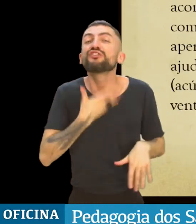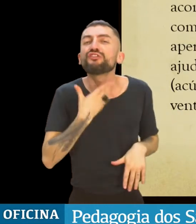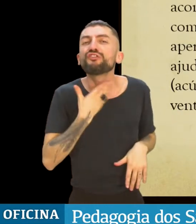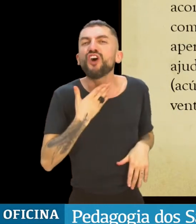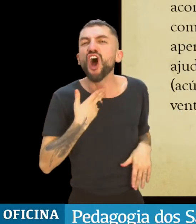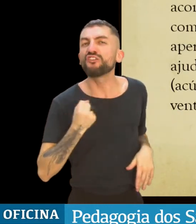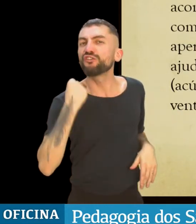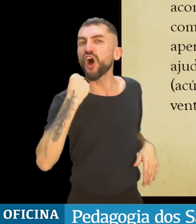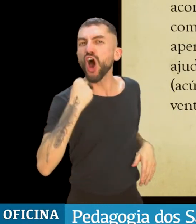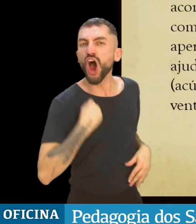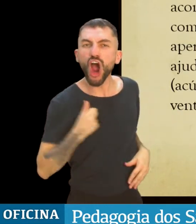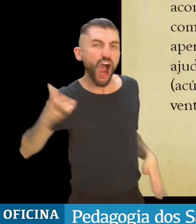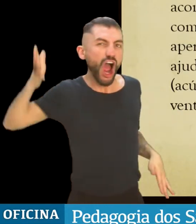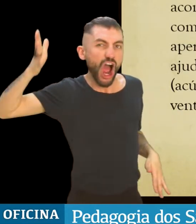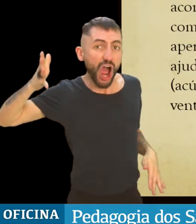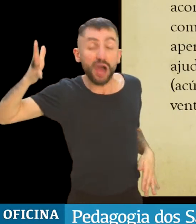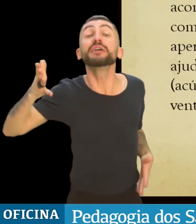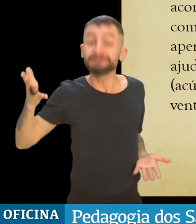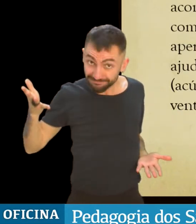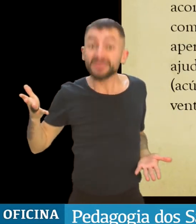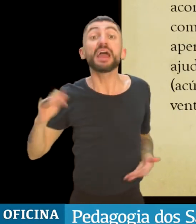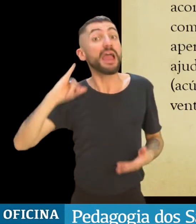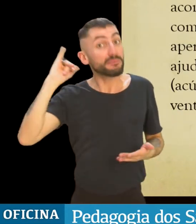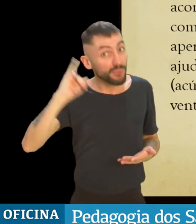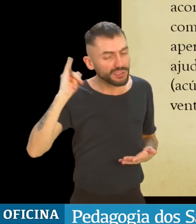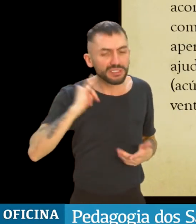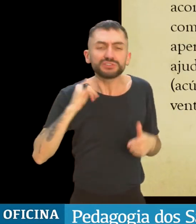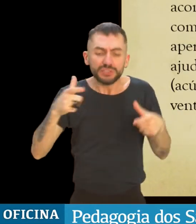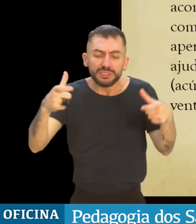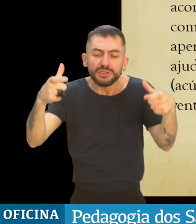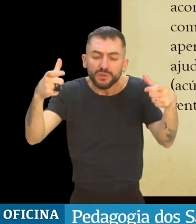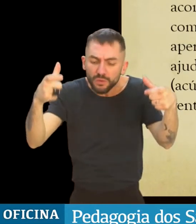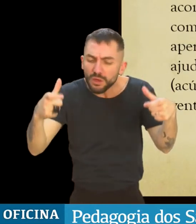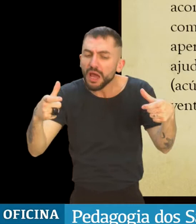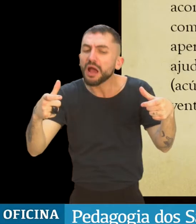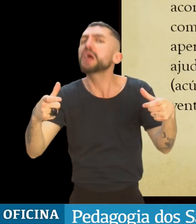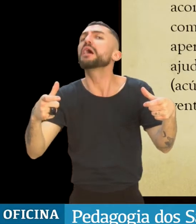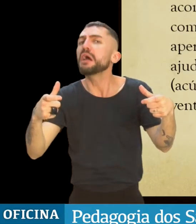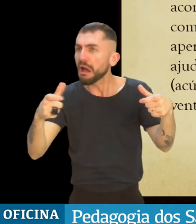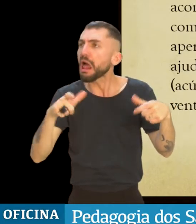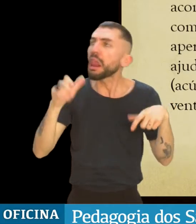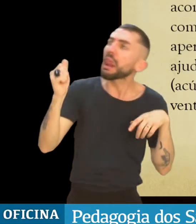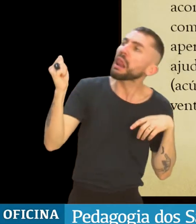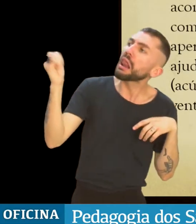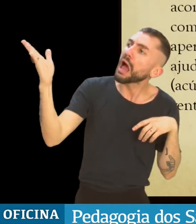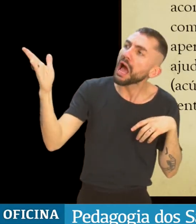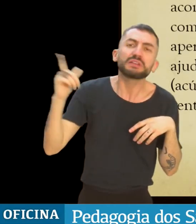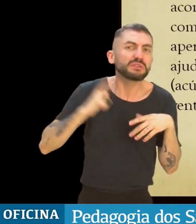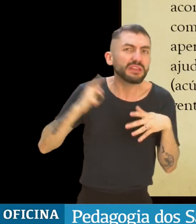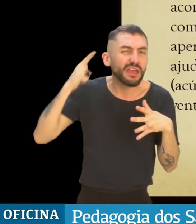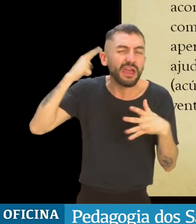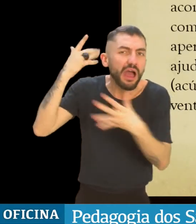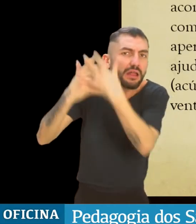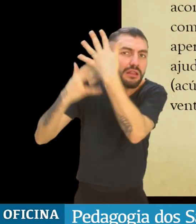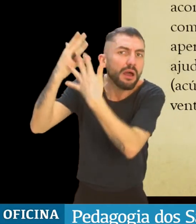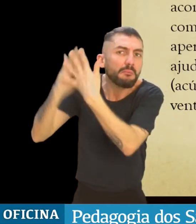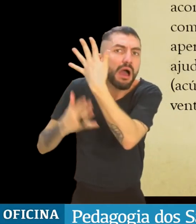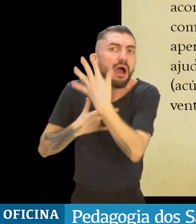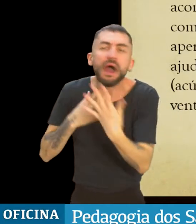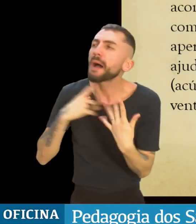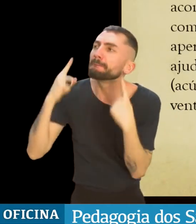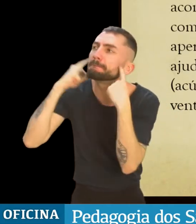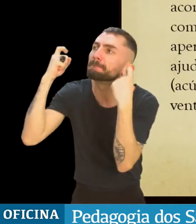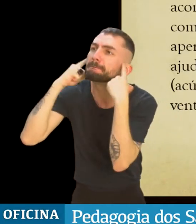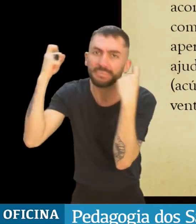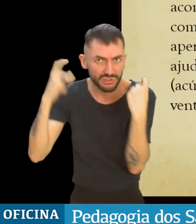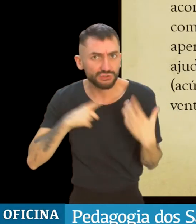poetas. É muito importante pensar se esse é um espaço que ao lado, no entorno, tem muito barulho, né?